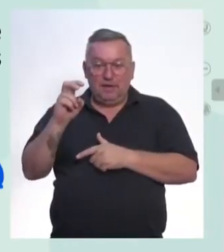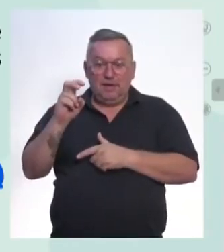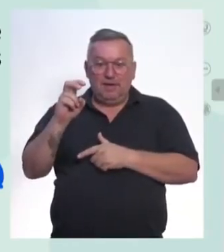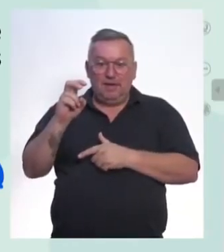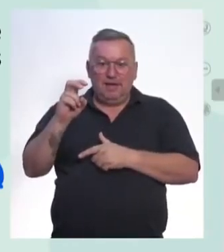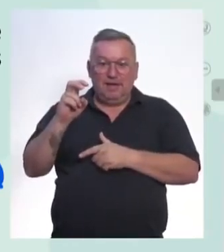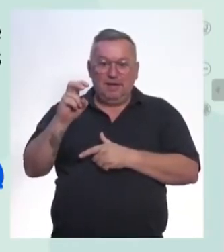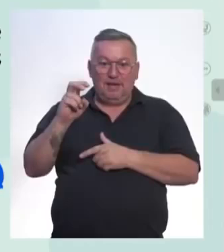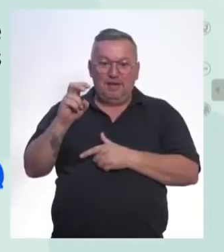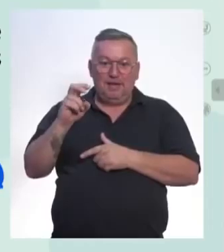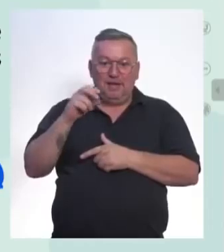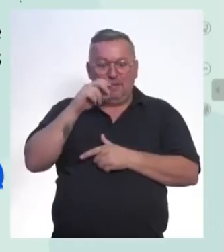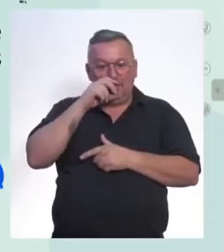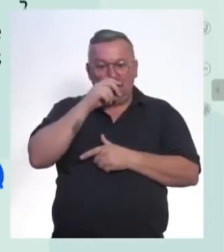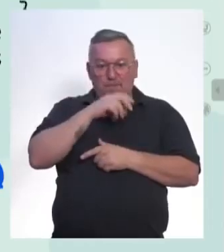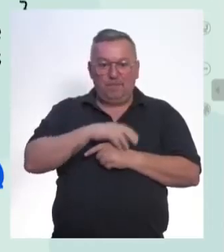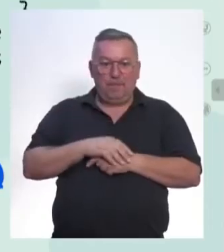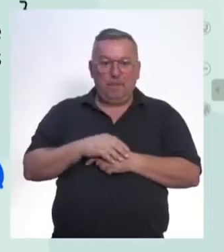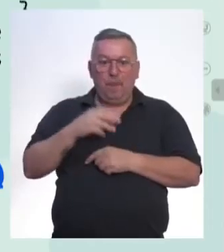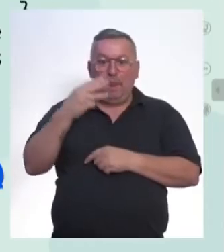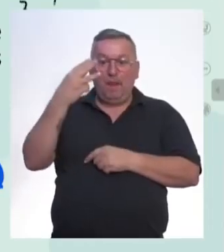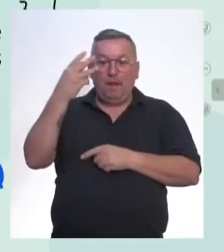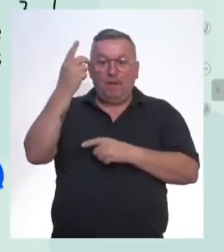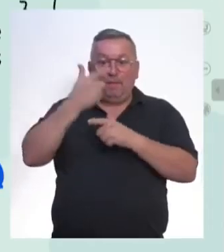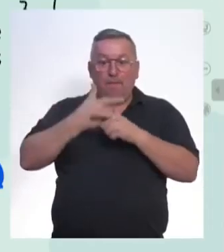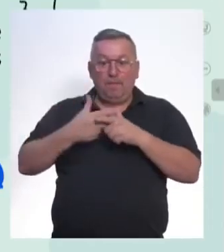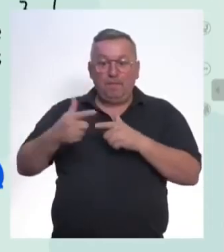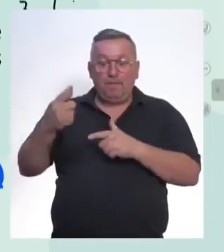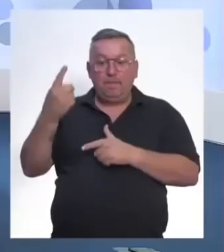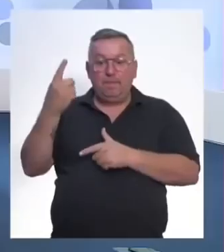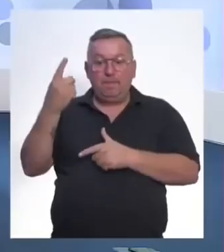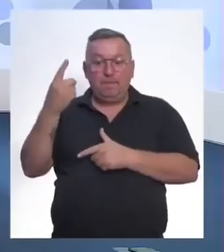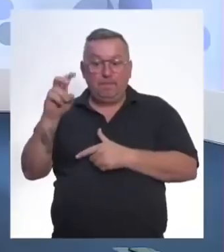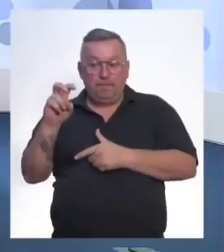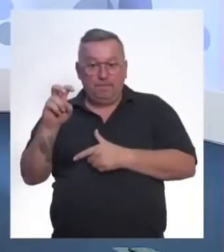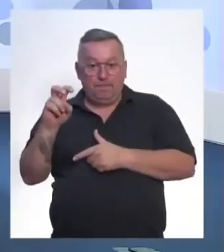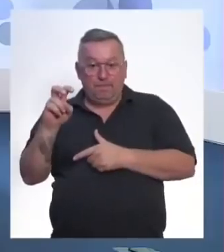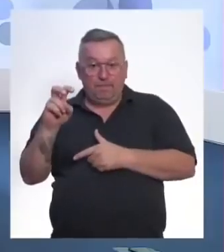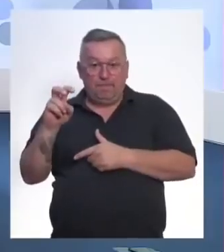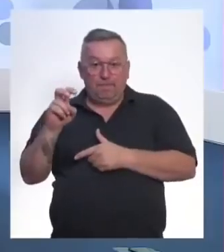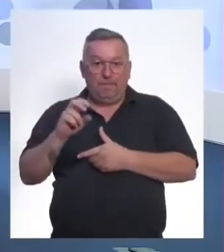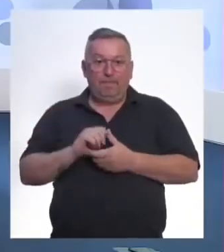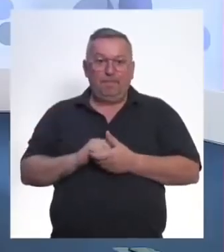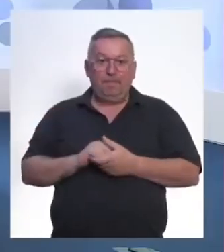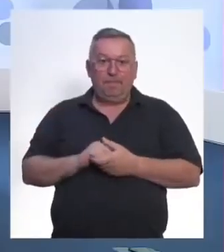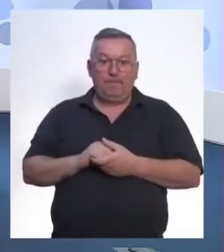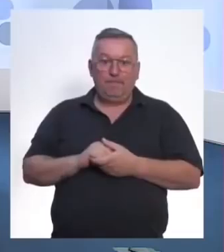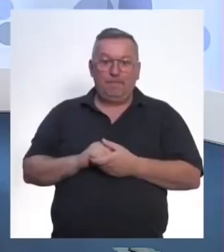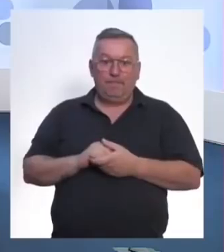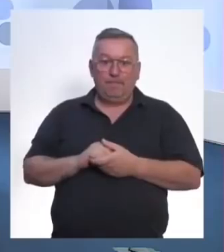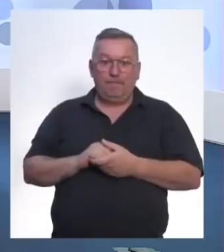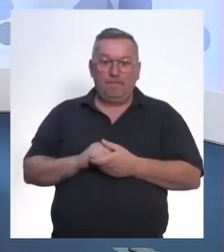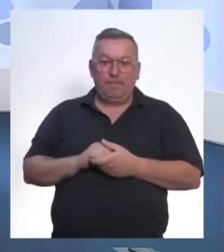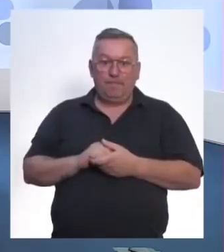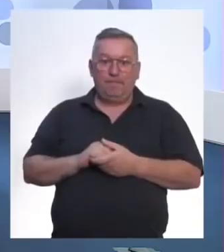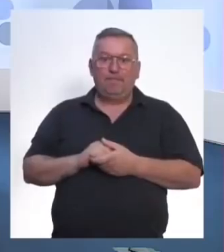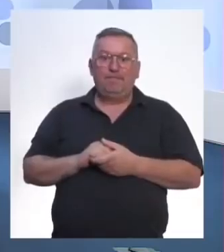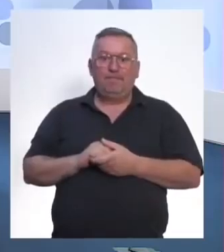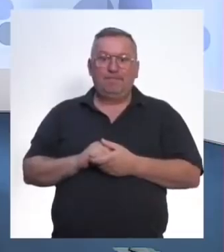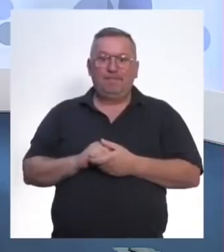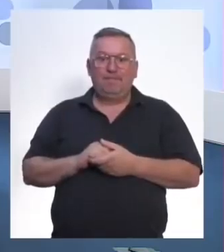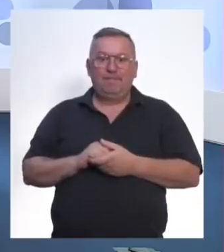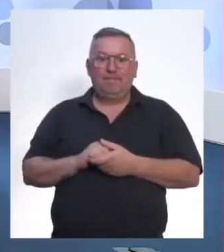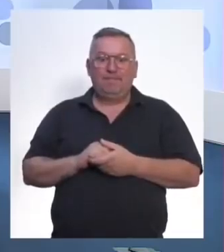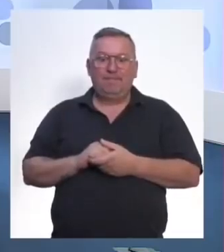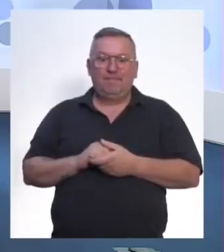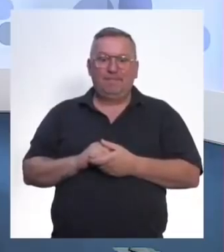tá? Posso até fazer essa conta, 3 dividido por 15. Estou pegando libras? Tá. Não?